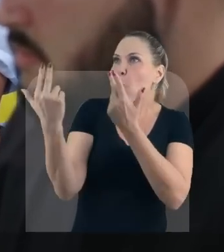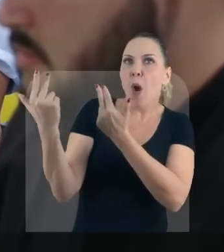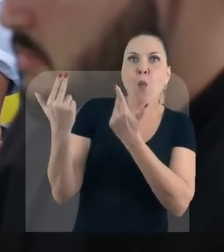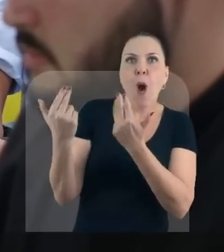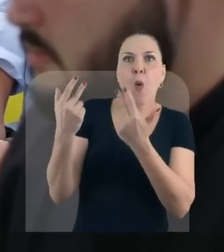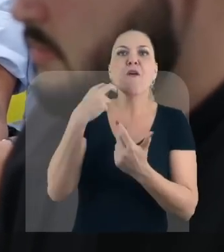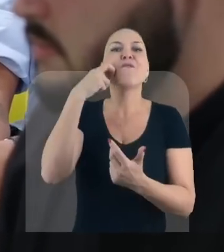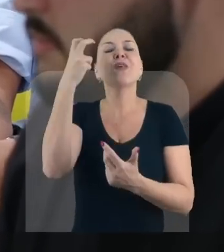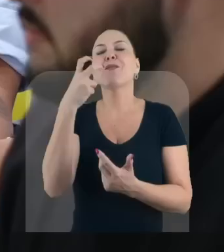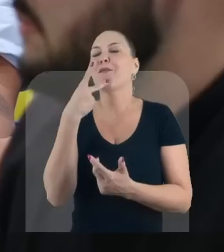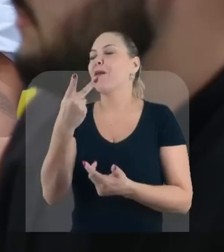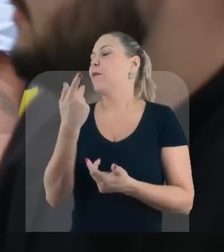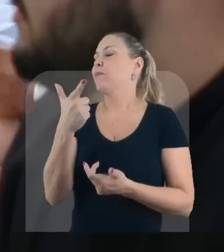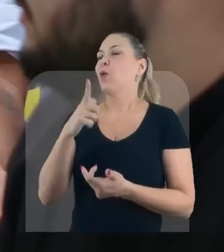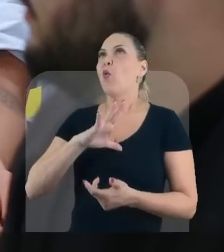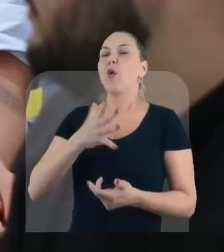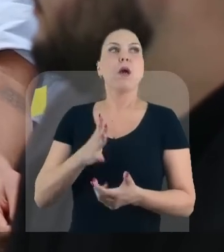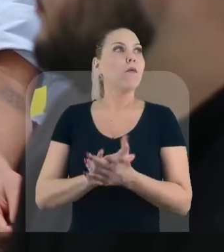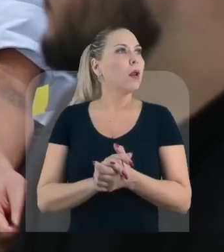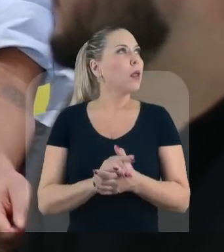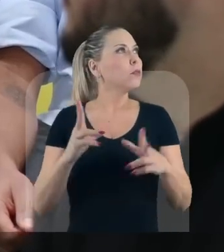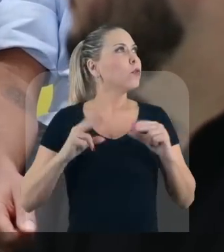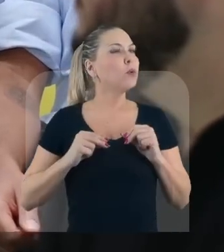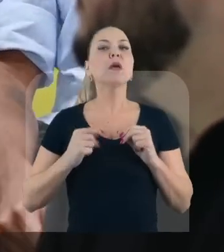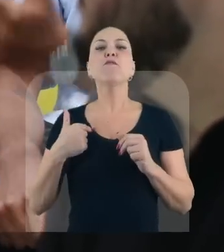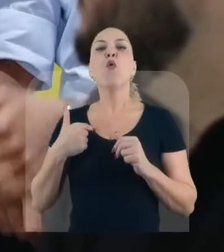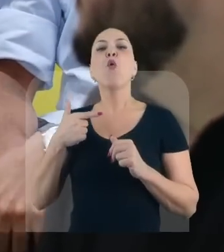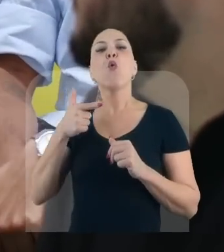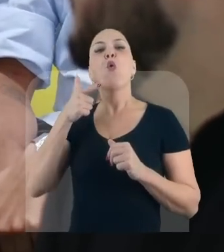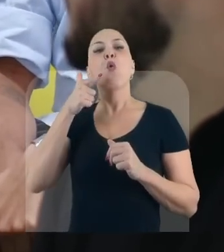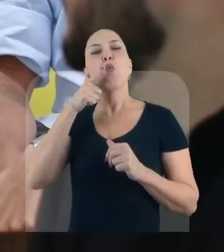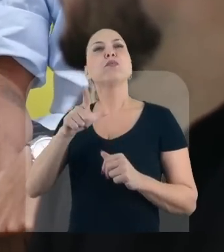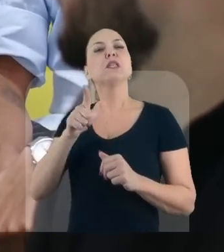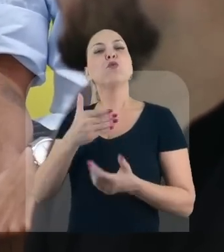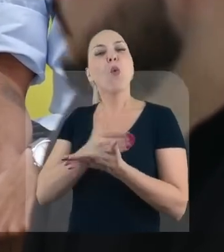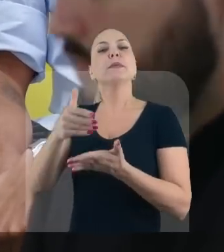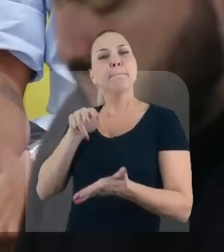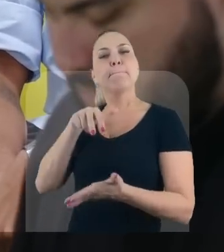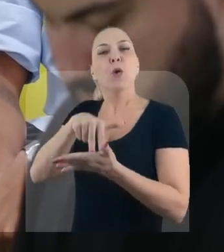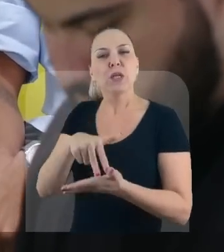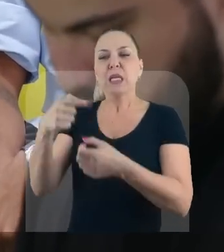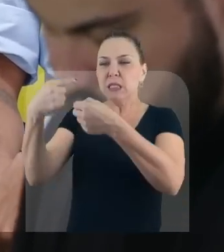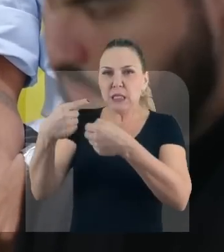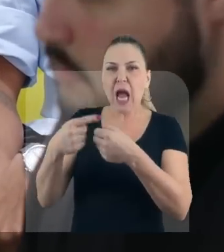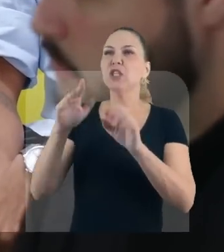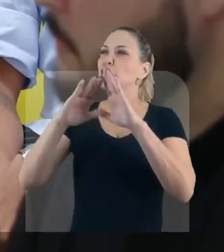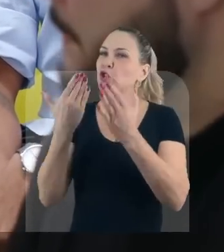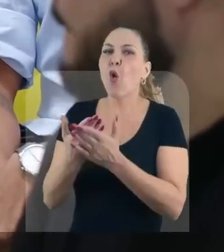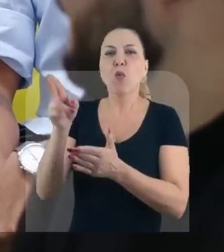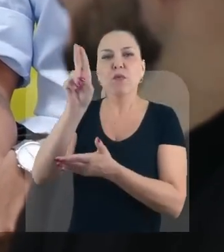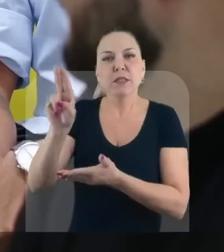só que eu tenho vergonha de falar. Aí eu falei, cara, se a gente começar a se posicionar, a gente vai mudar a situação da cidade, da escola, da